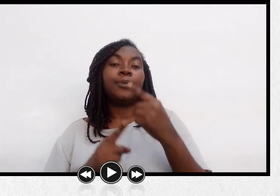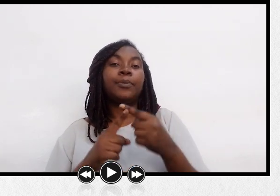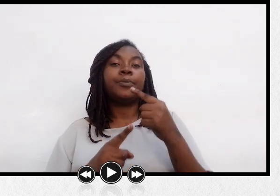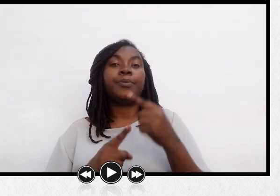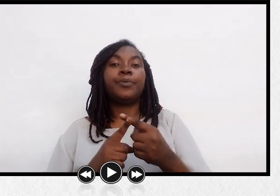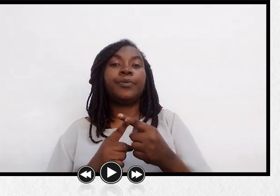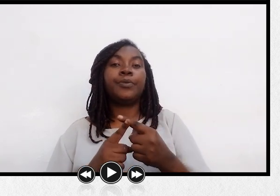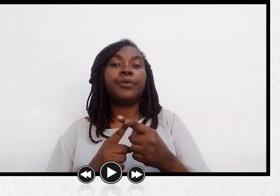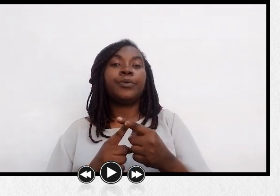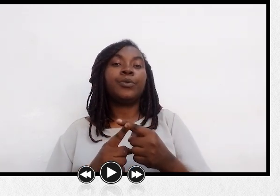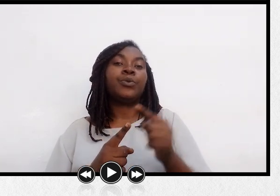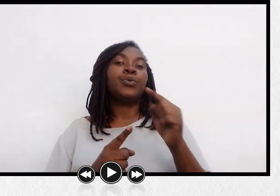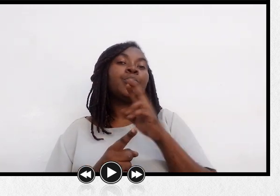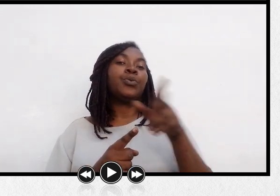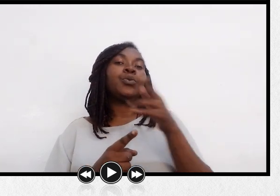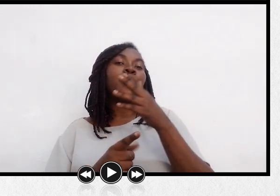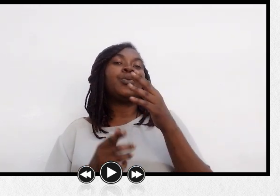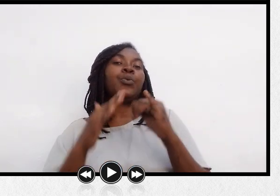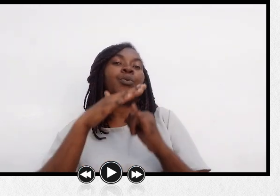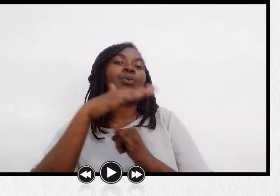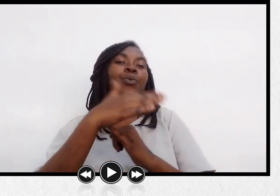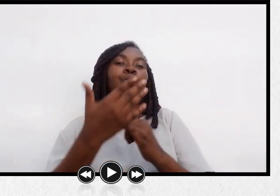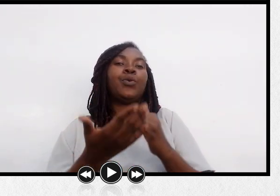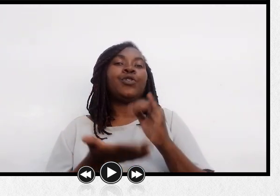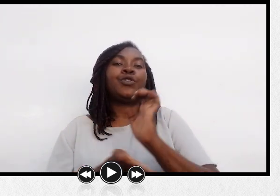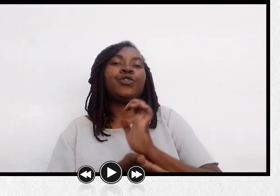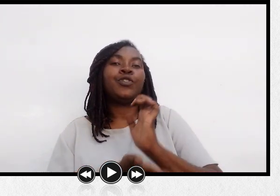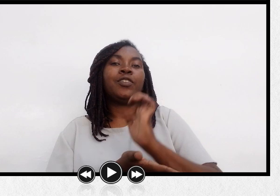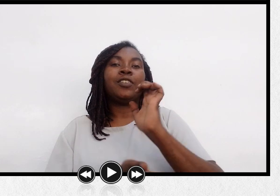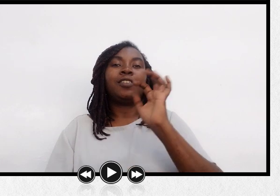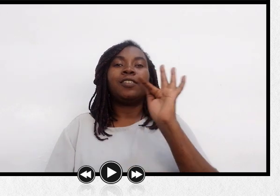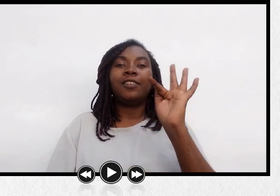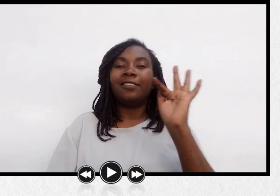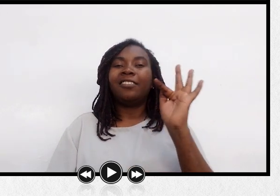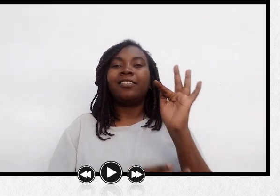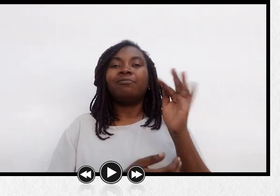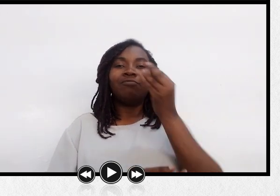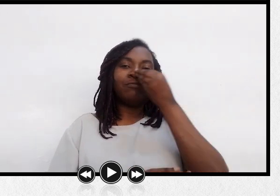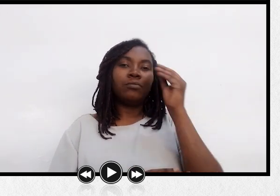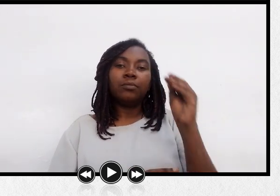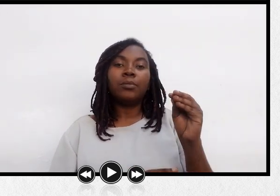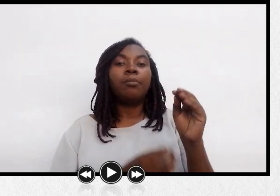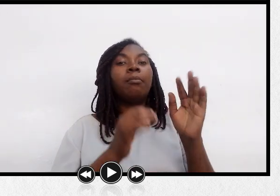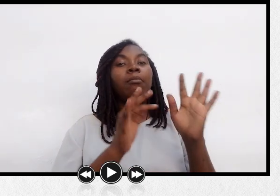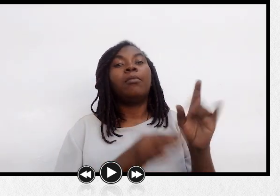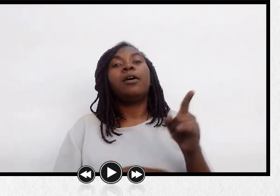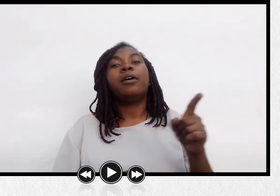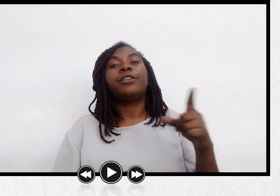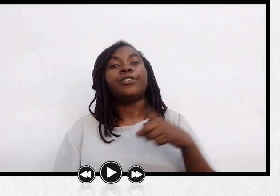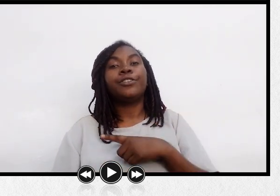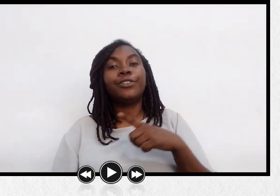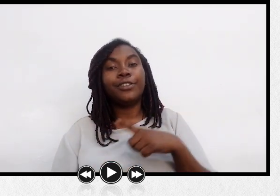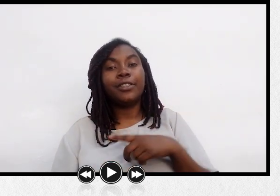Porque não que os órgãos do Estado, os órgãos federais não o façam, mas eles têm